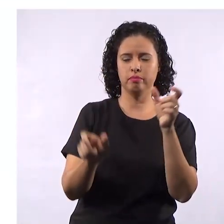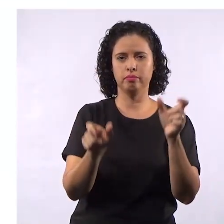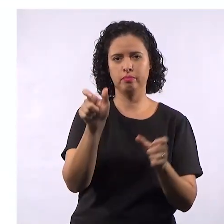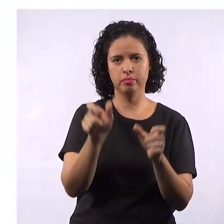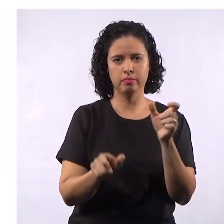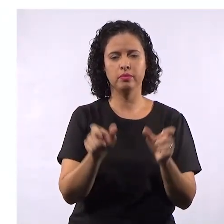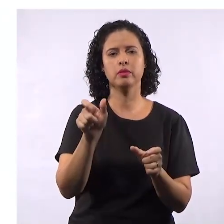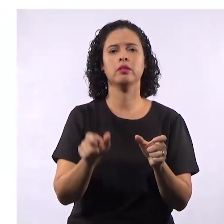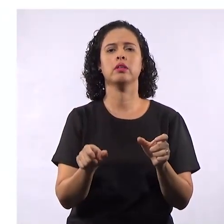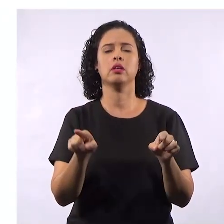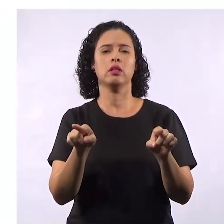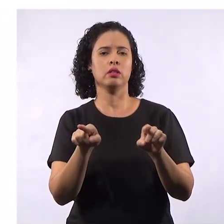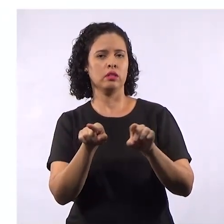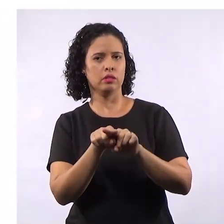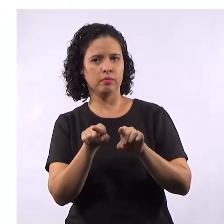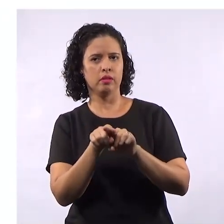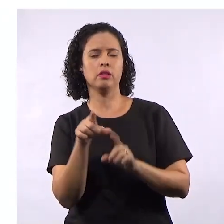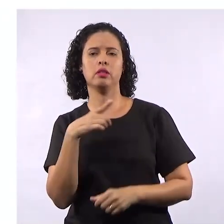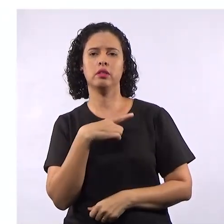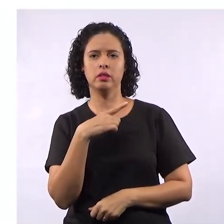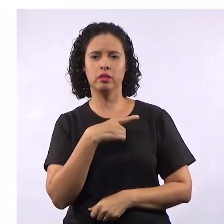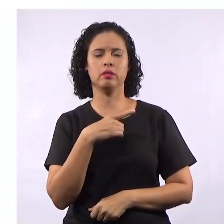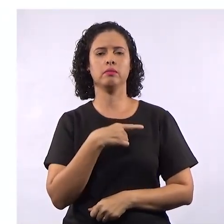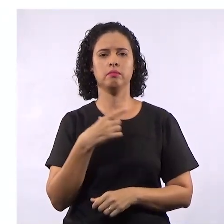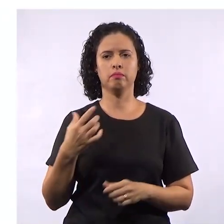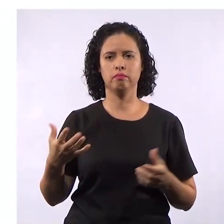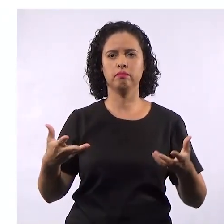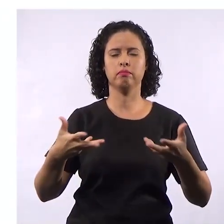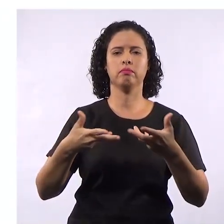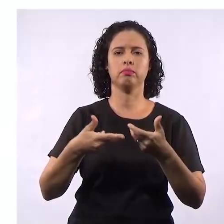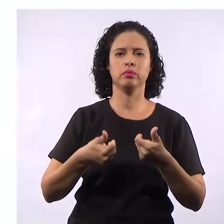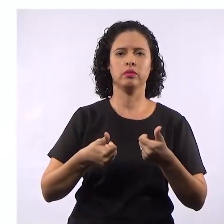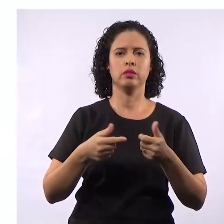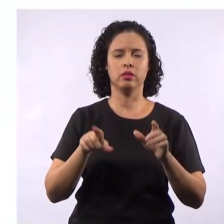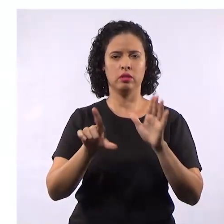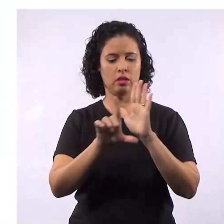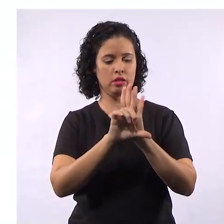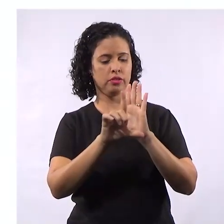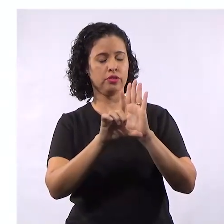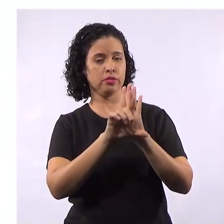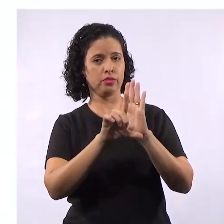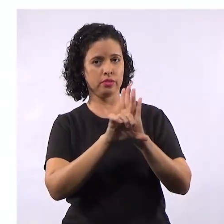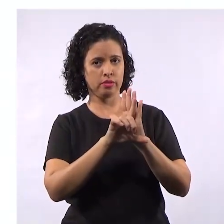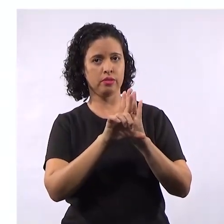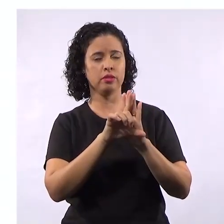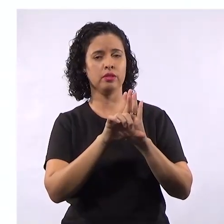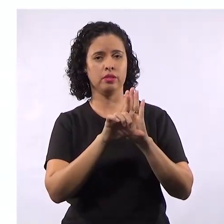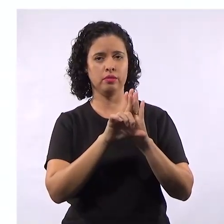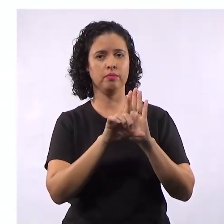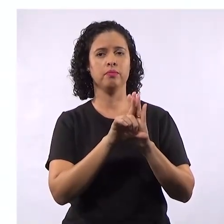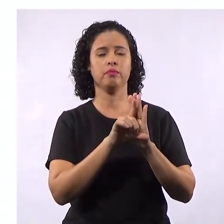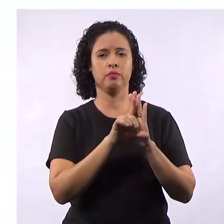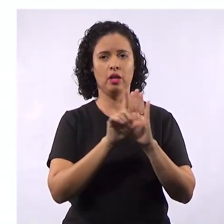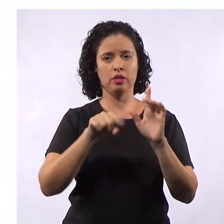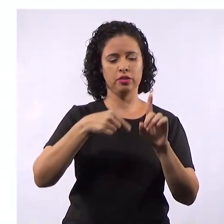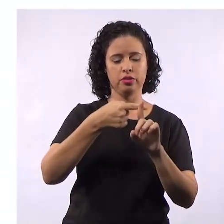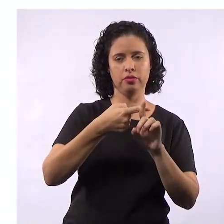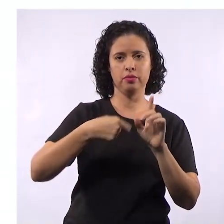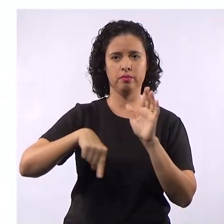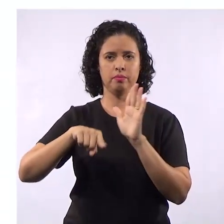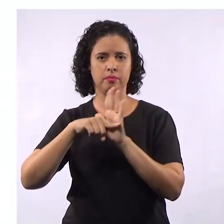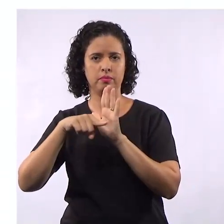de natimorto, não adquirindo assim a personalidade civil, ou seja, a qualidade de quem é sujeito de direito, ela não terá uma certidão